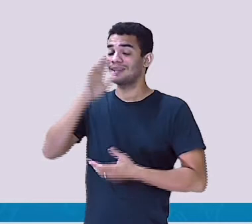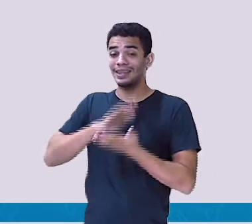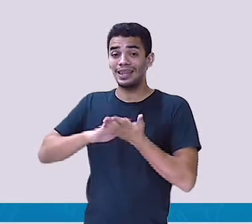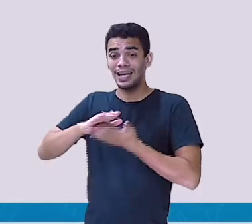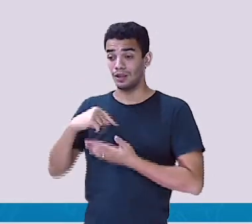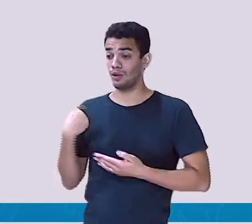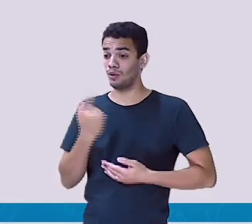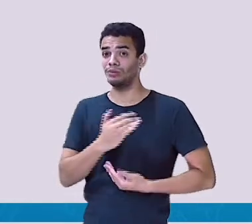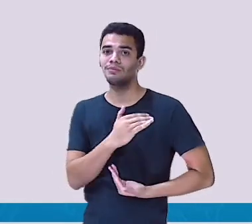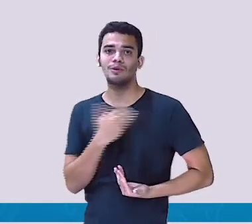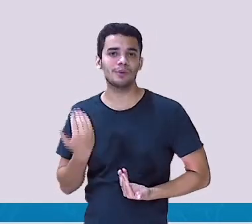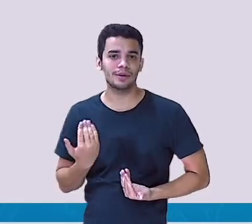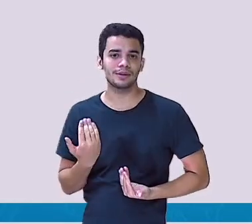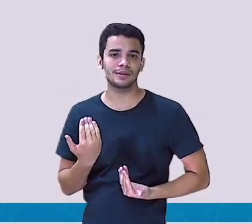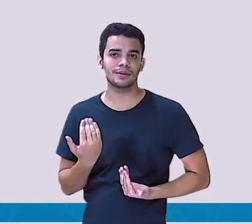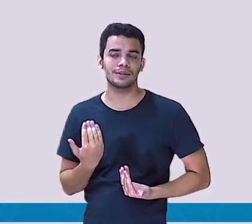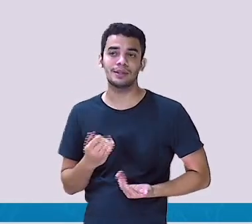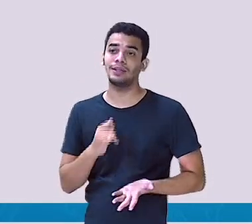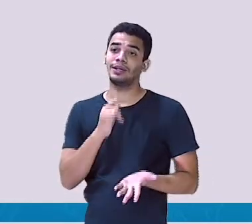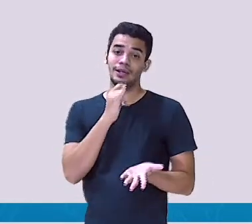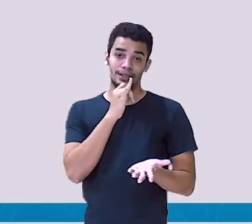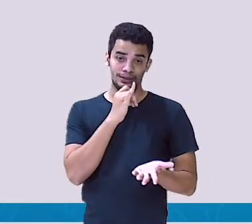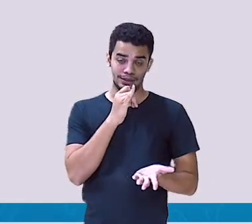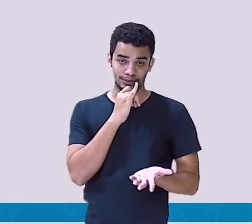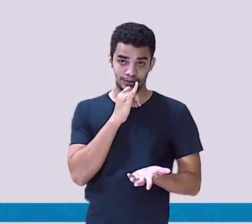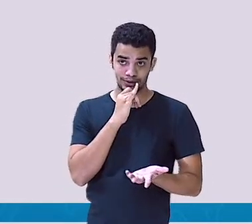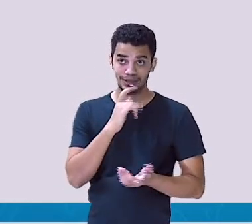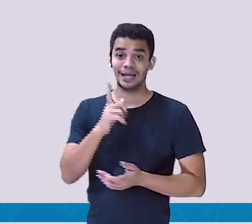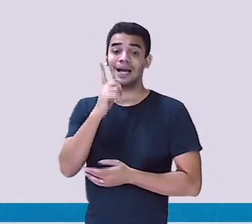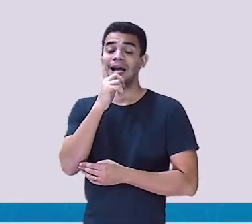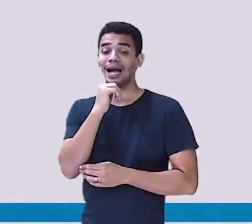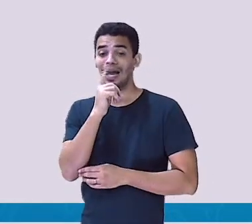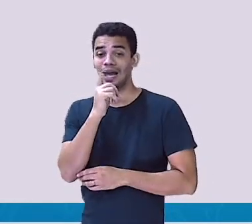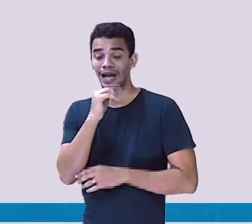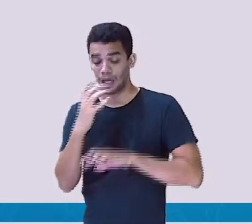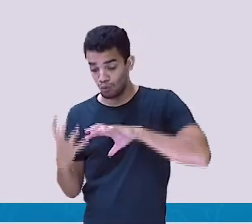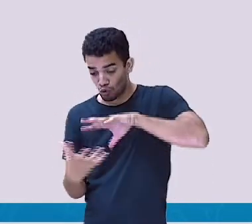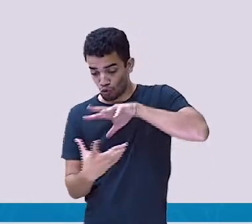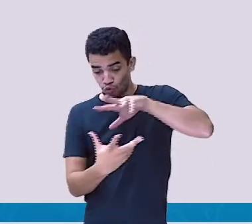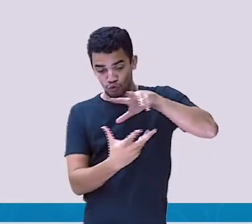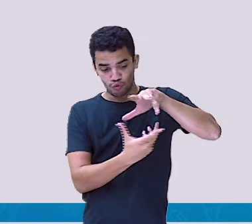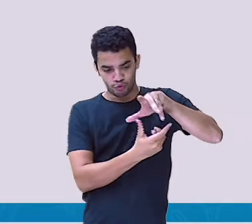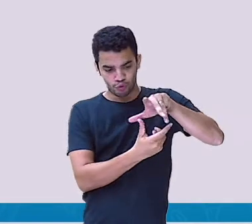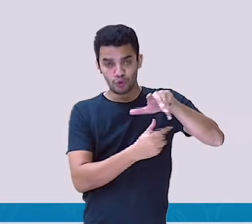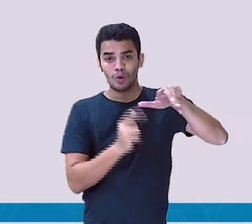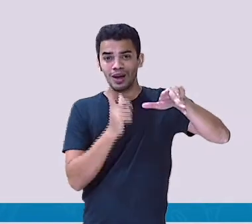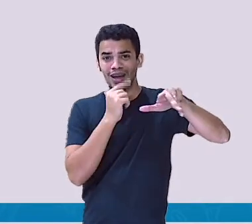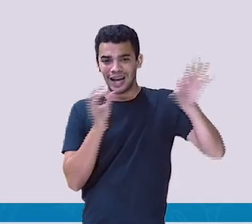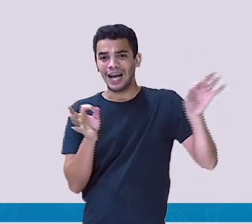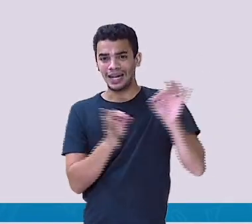A água do mundo acaba? Ela não acaba. Um grande problema é que o ser